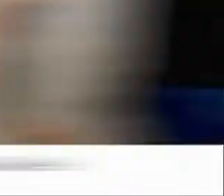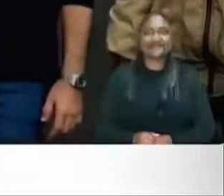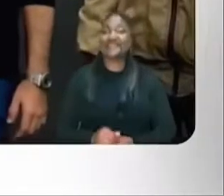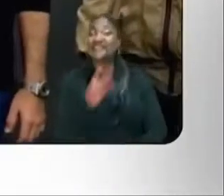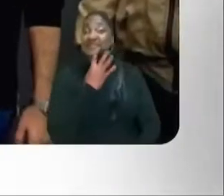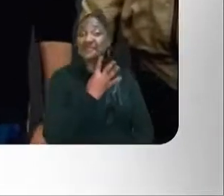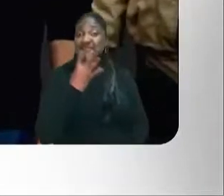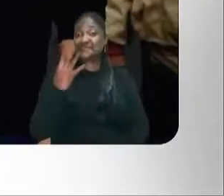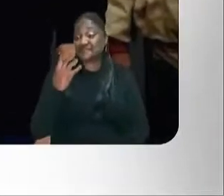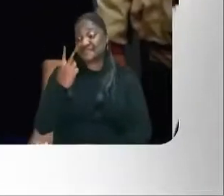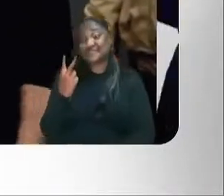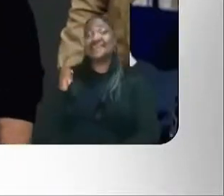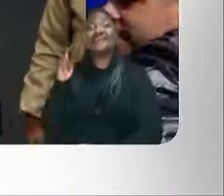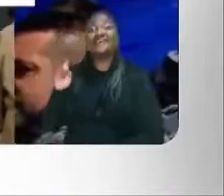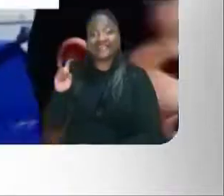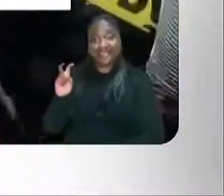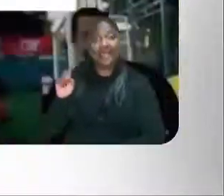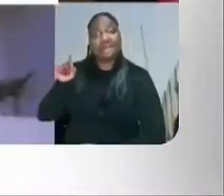4433.